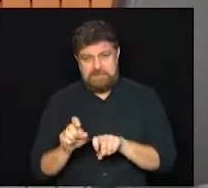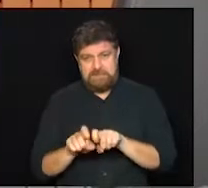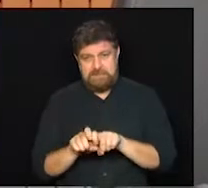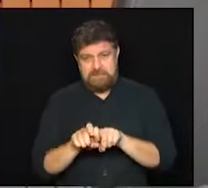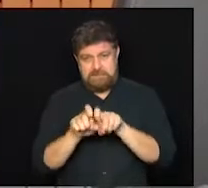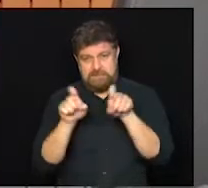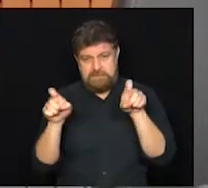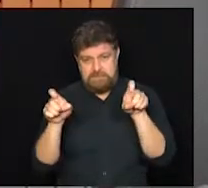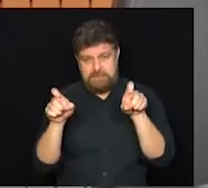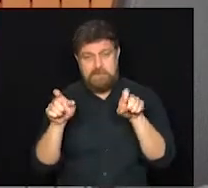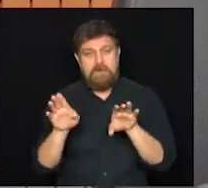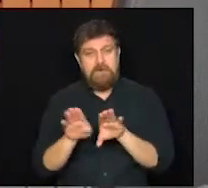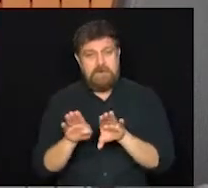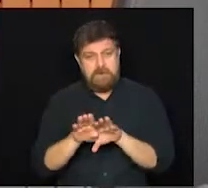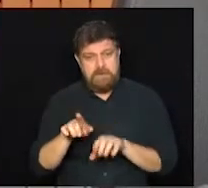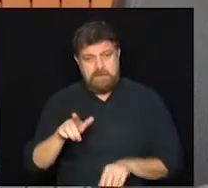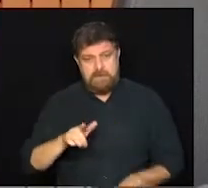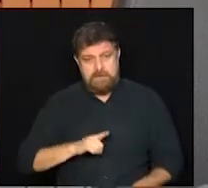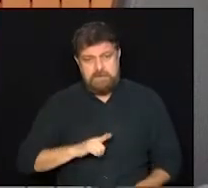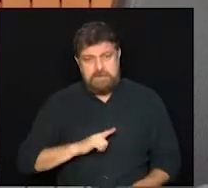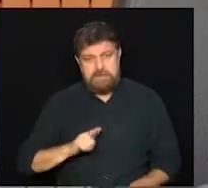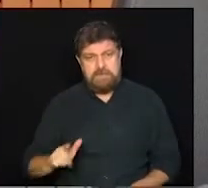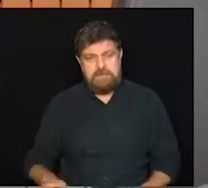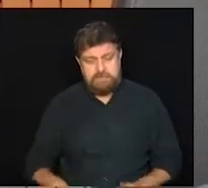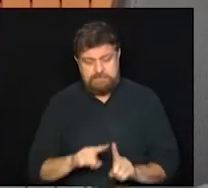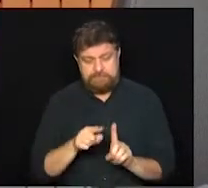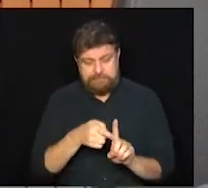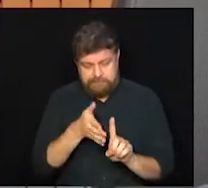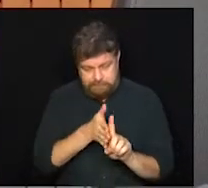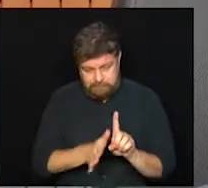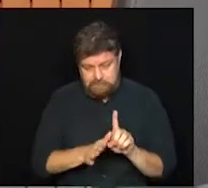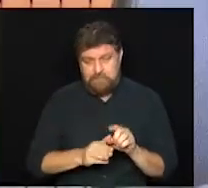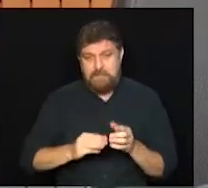Unicamp e membro do Conselho Estadual de Educação.